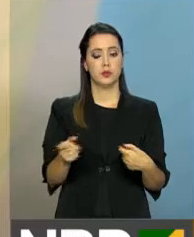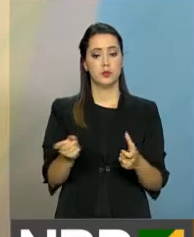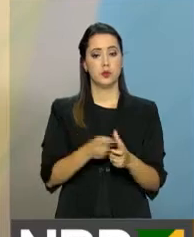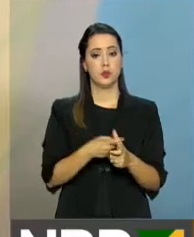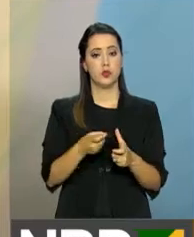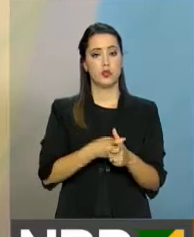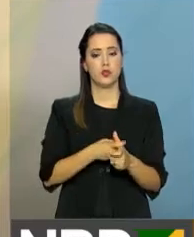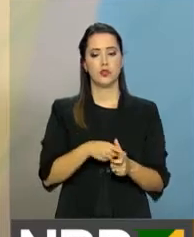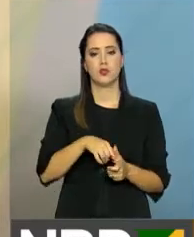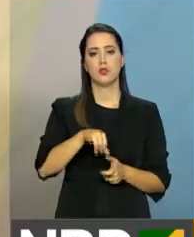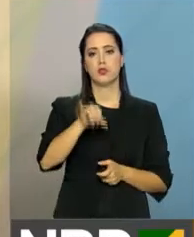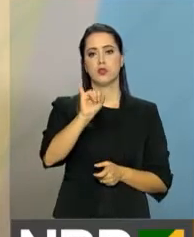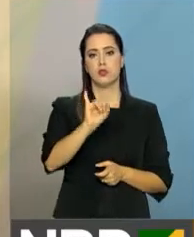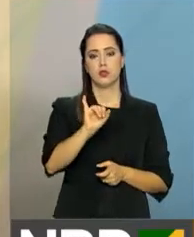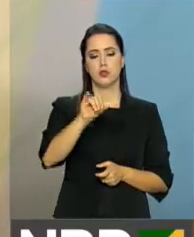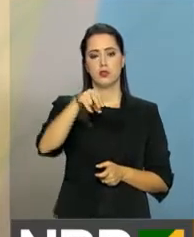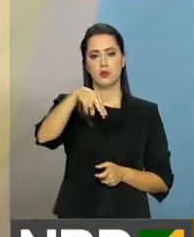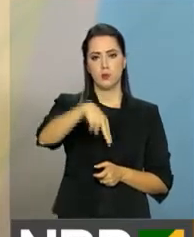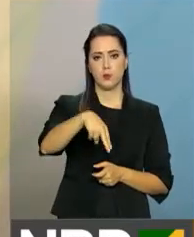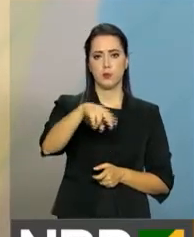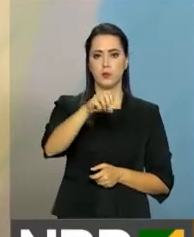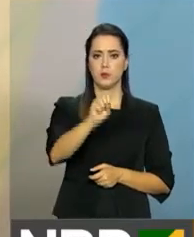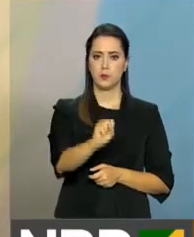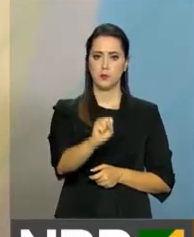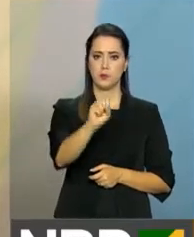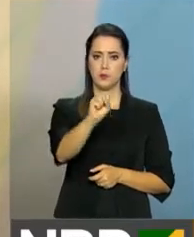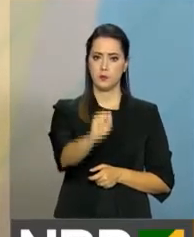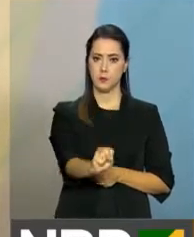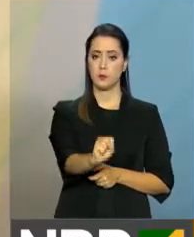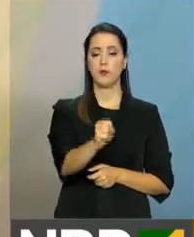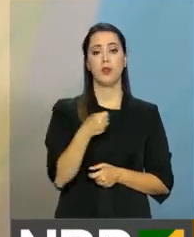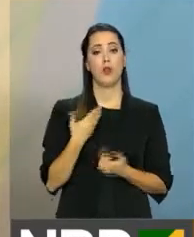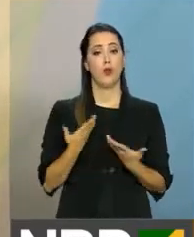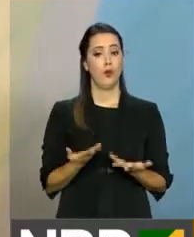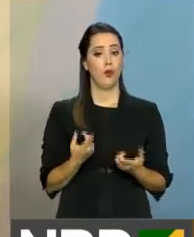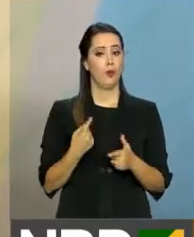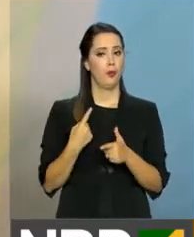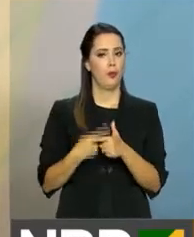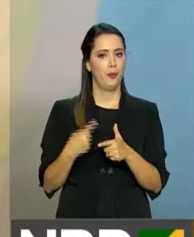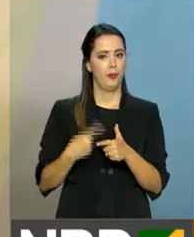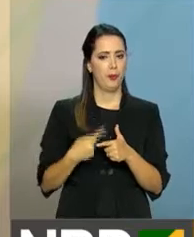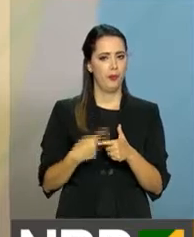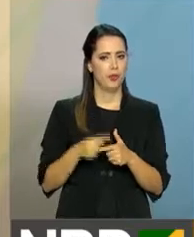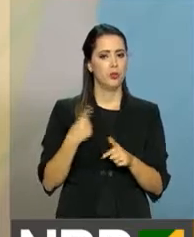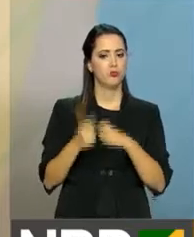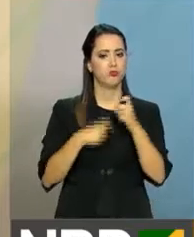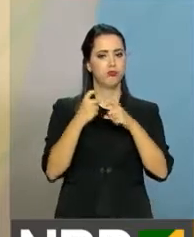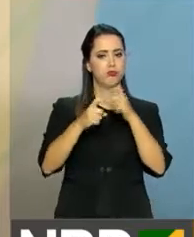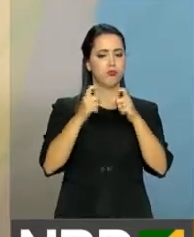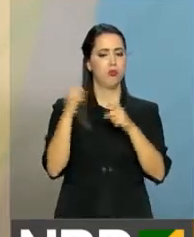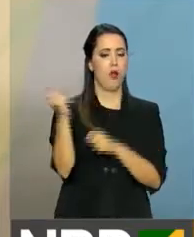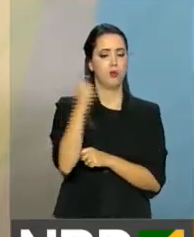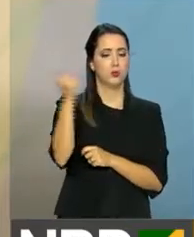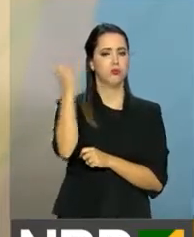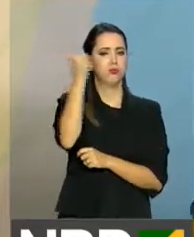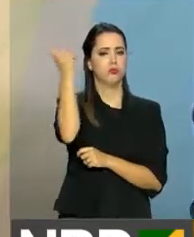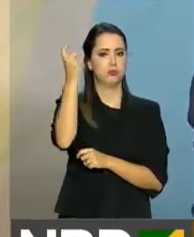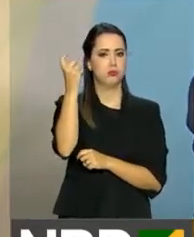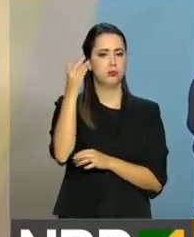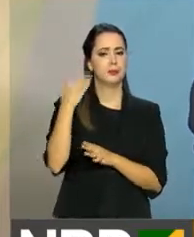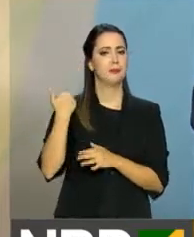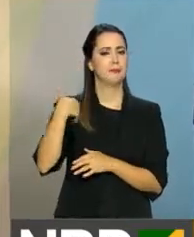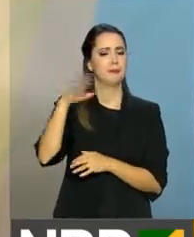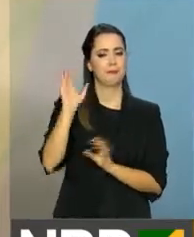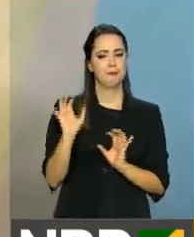previdenciários dos municípios brasileiros o que os tornava inadimplentes e esta inadimplência gerava as